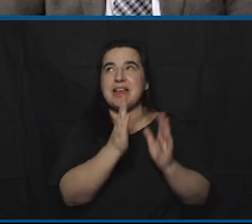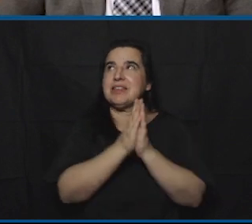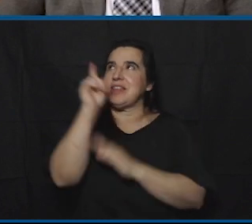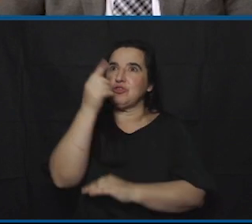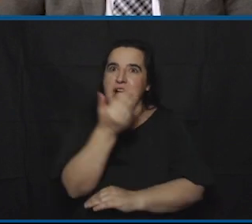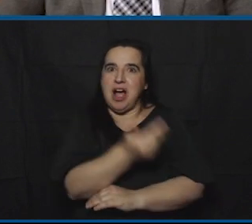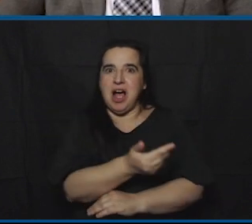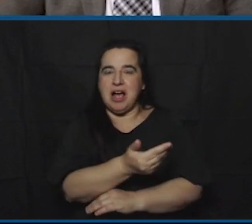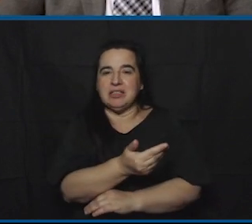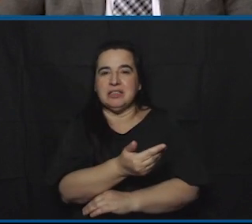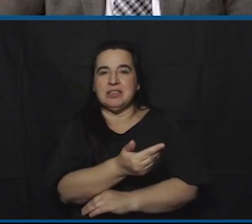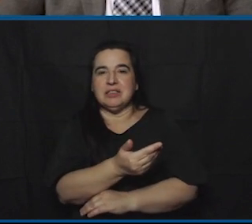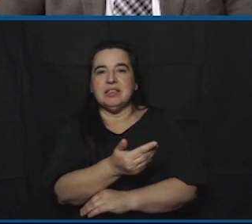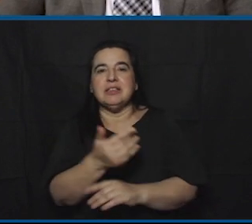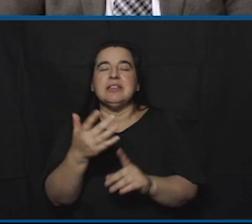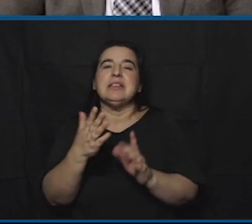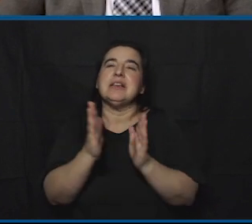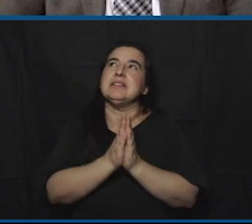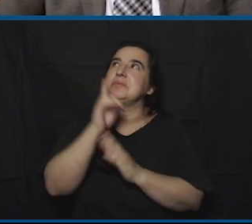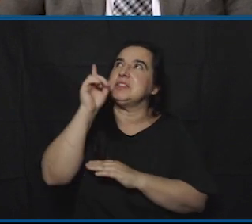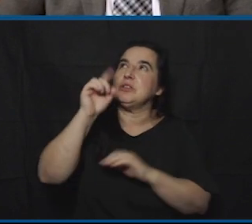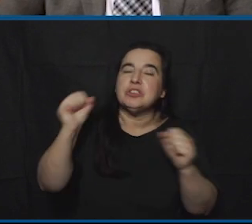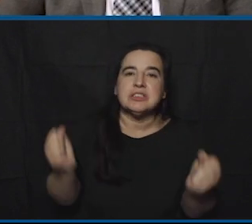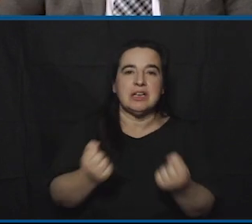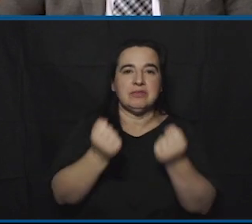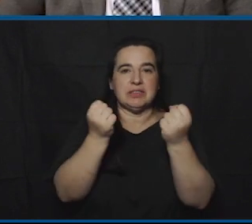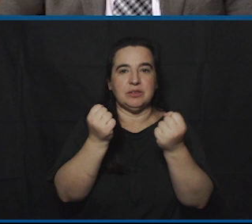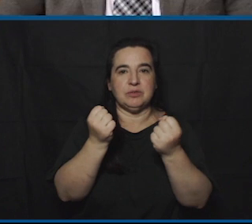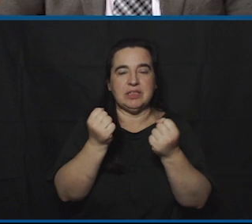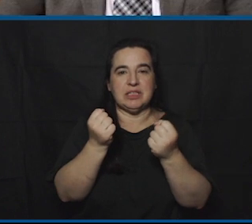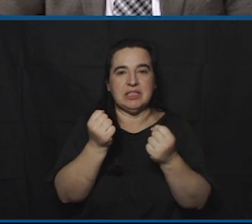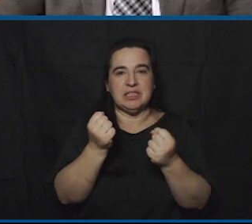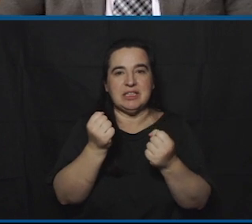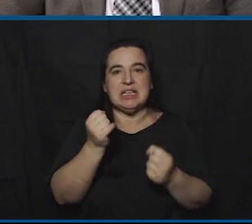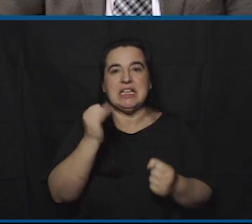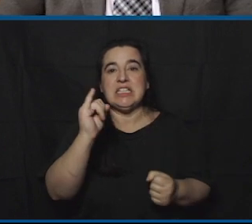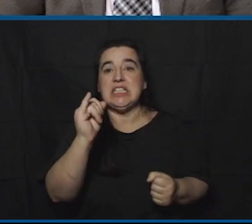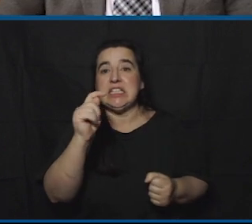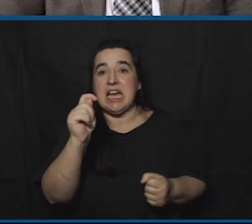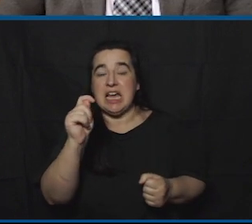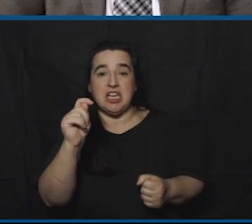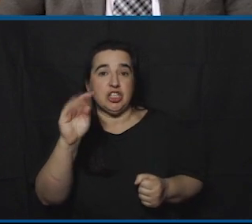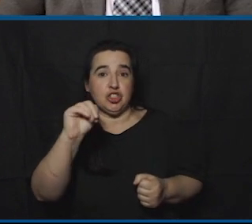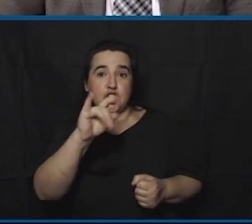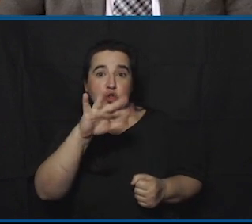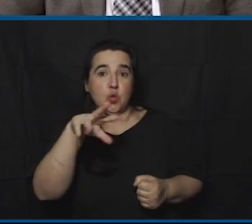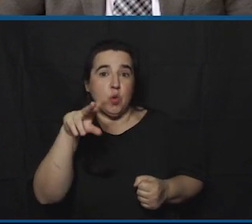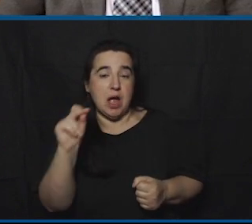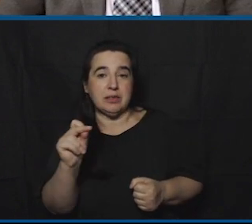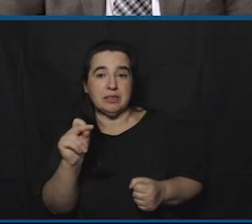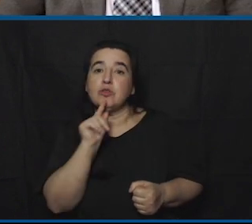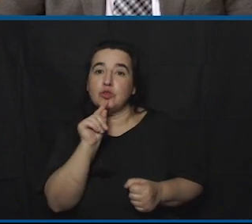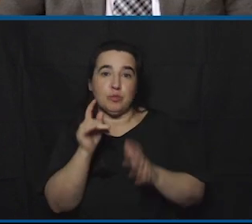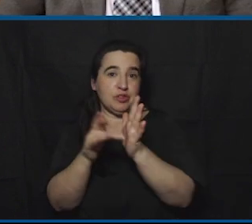que é o próprio enunciador da profecia, Deus é salvação, e Yeshua, a salvação por excelência, e o